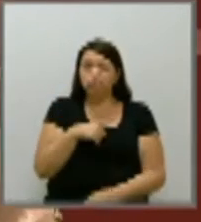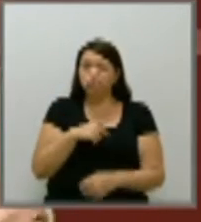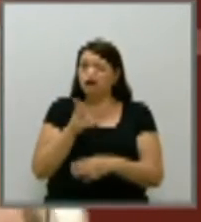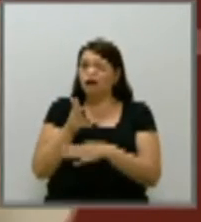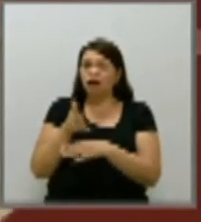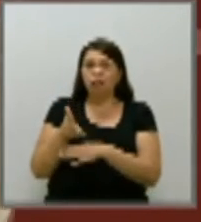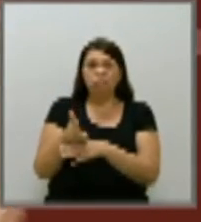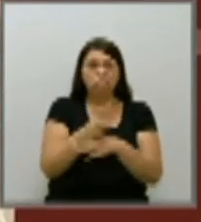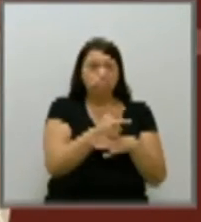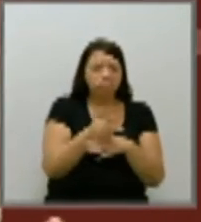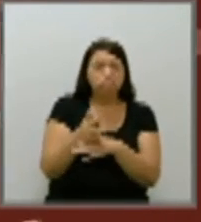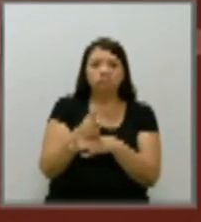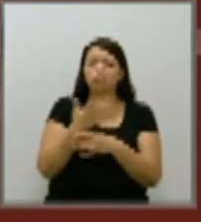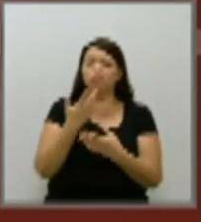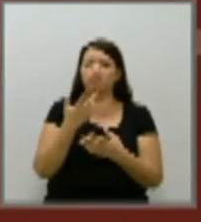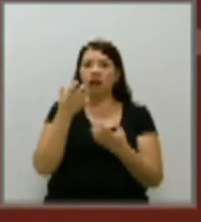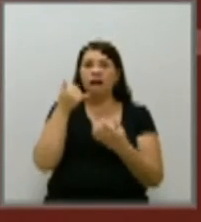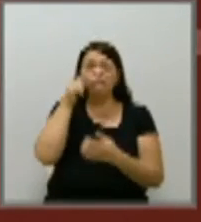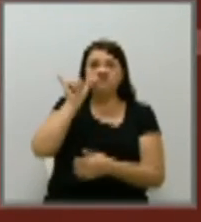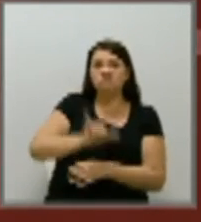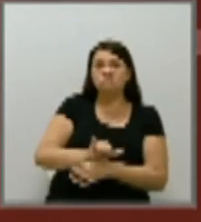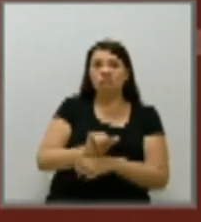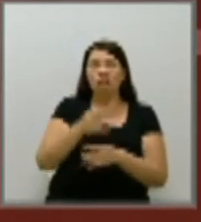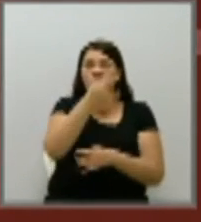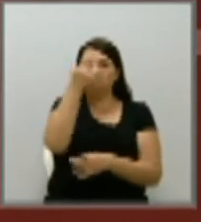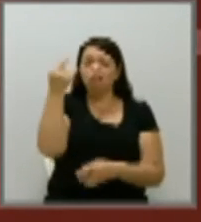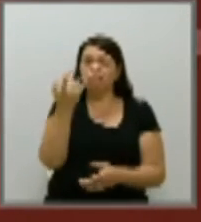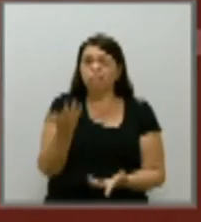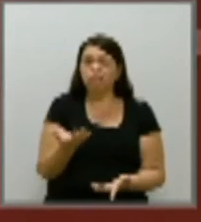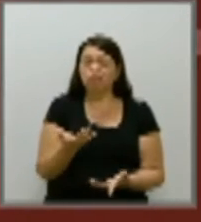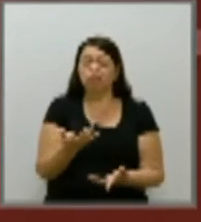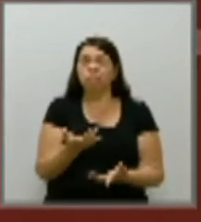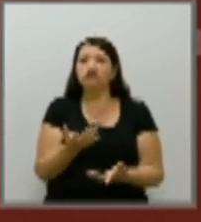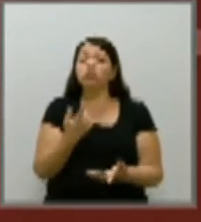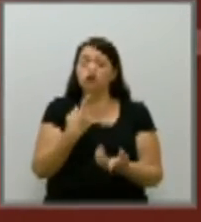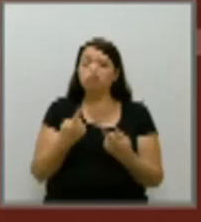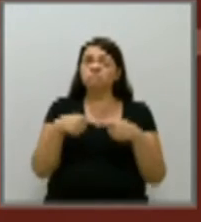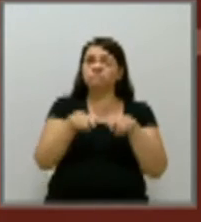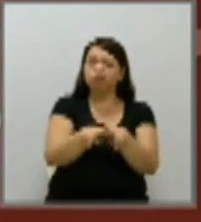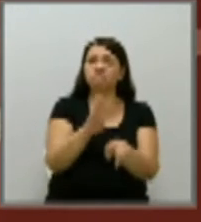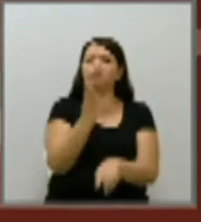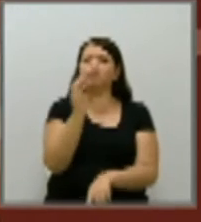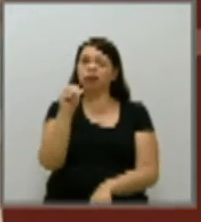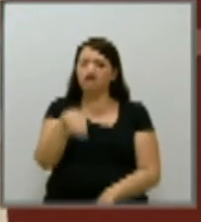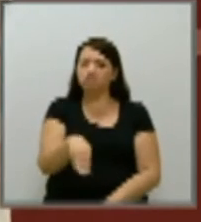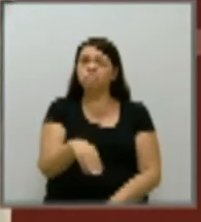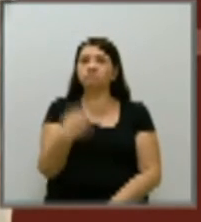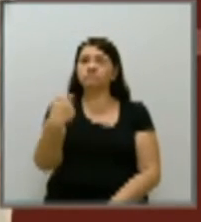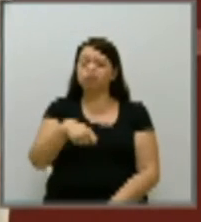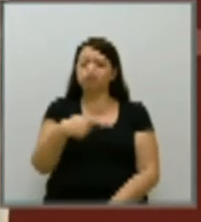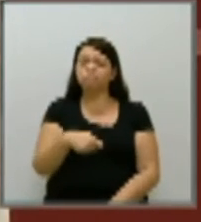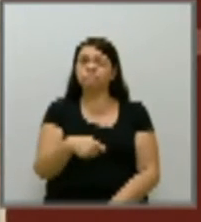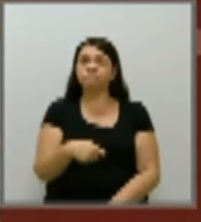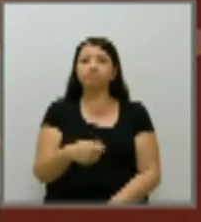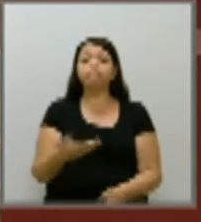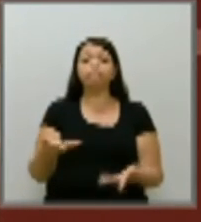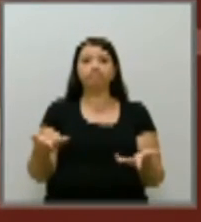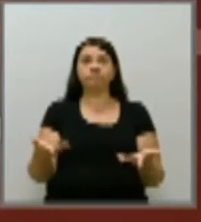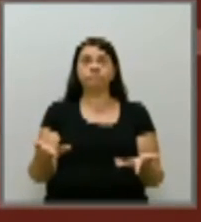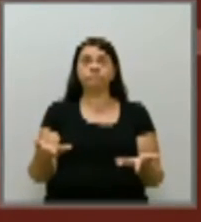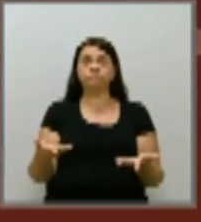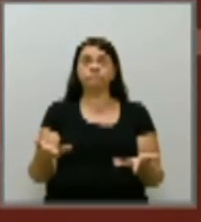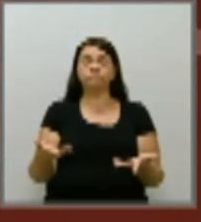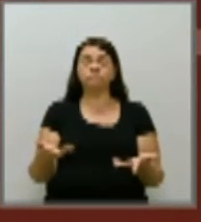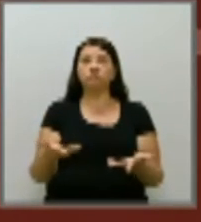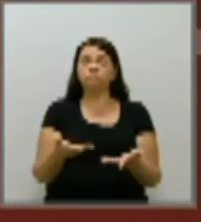o crime, para prevenir o crime. Nós também precisamos de parceria com a Brigada Militar e faremos. Um dos motivos porque